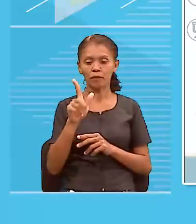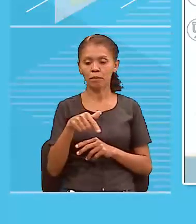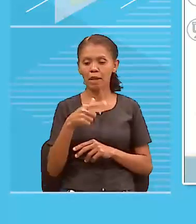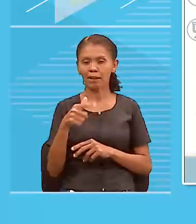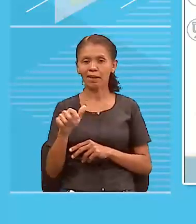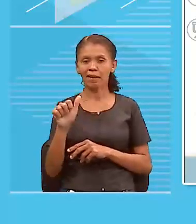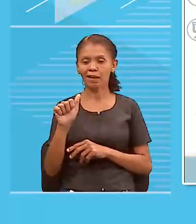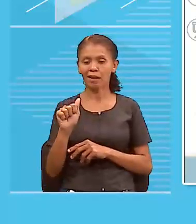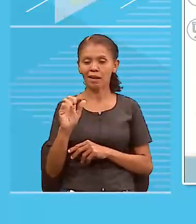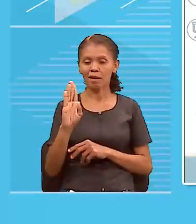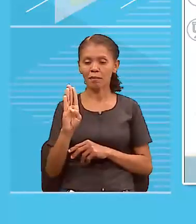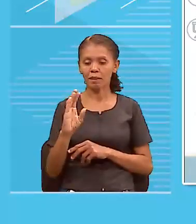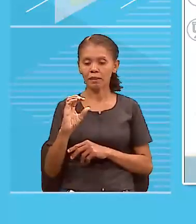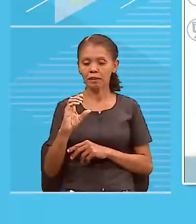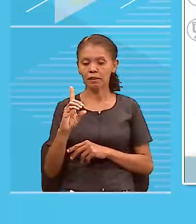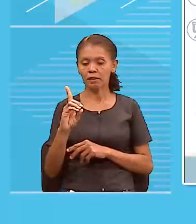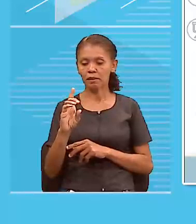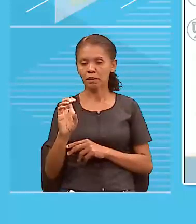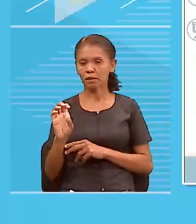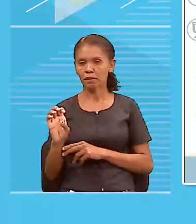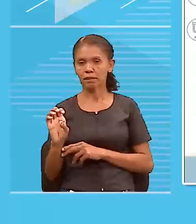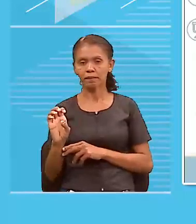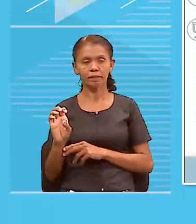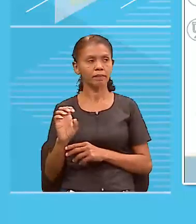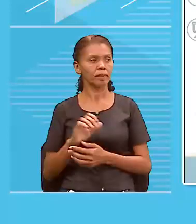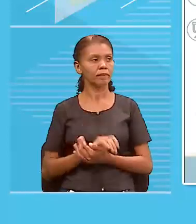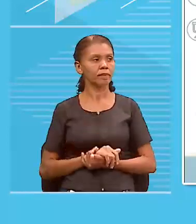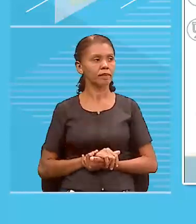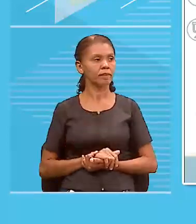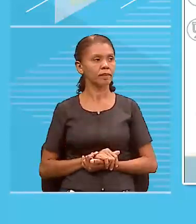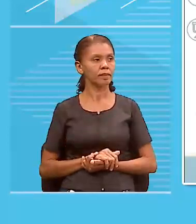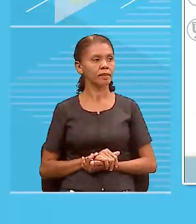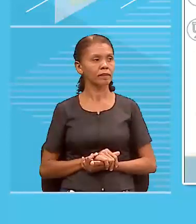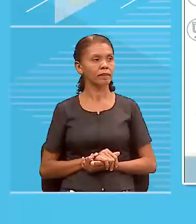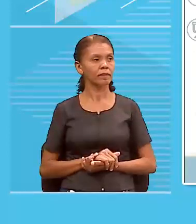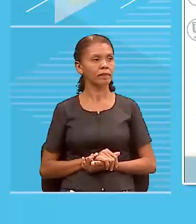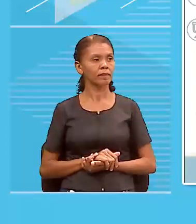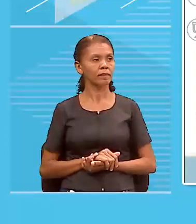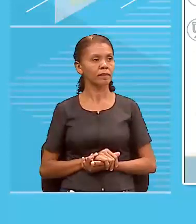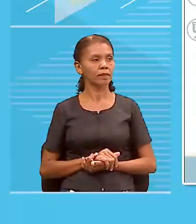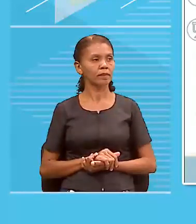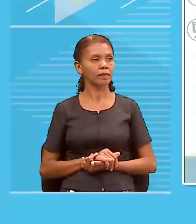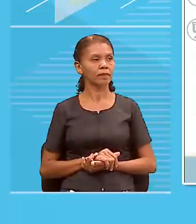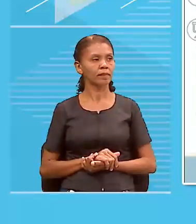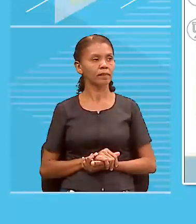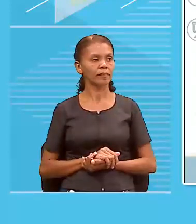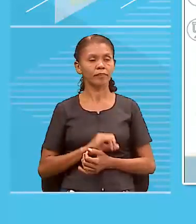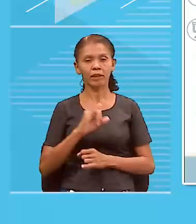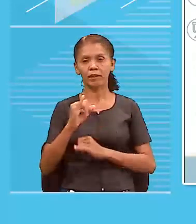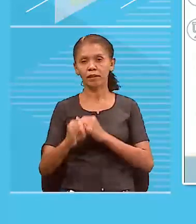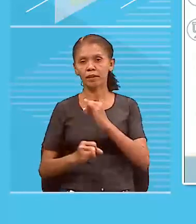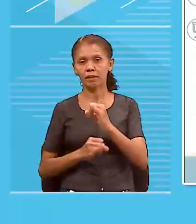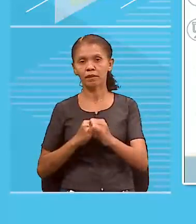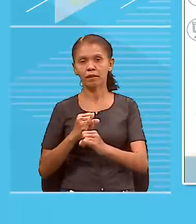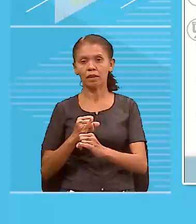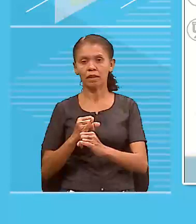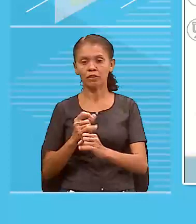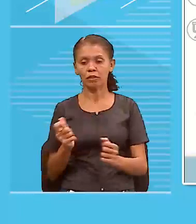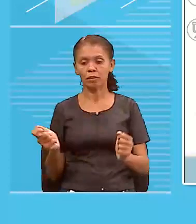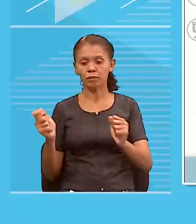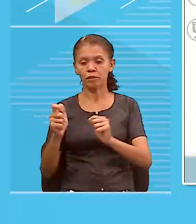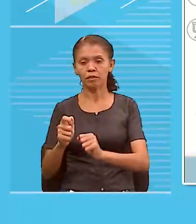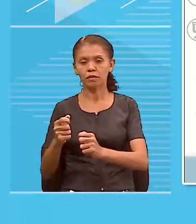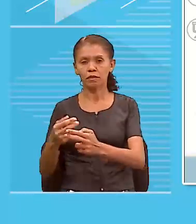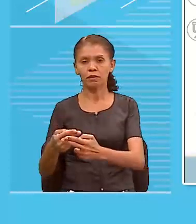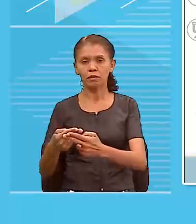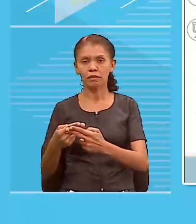muito bem então vamos verificar a internet ela pode ser utilizada para educação nós